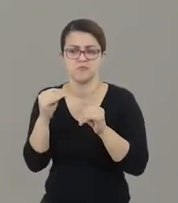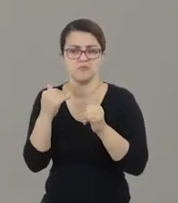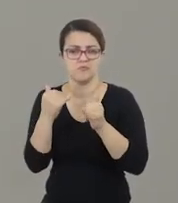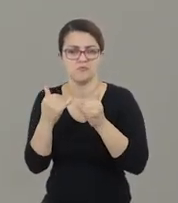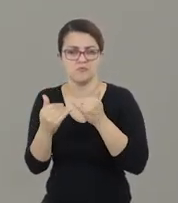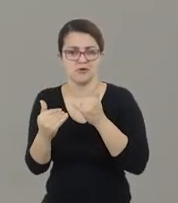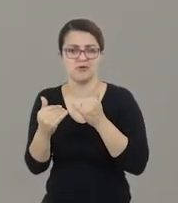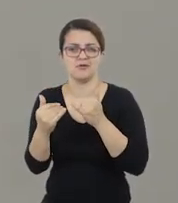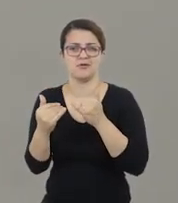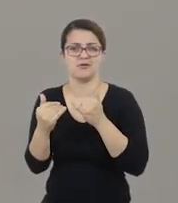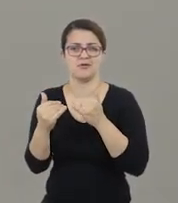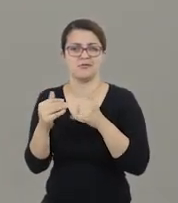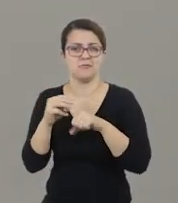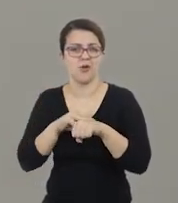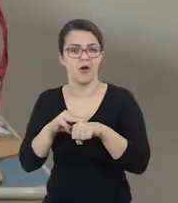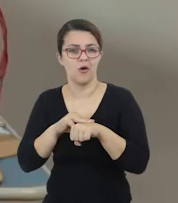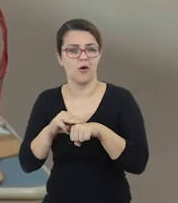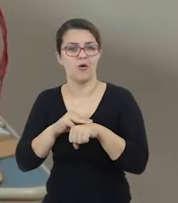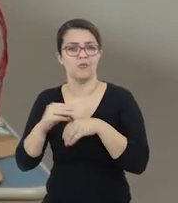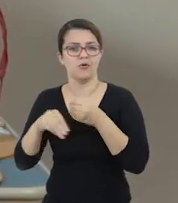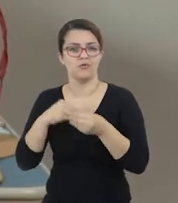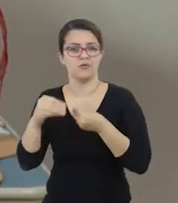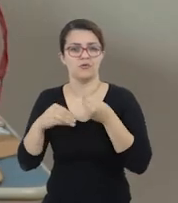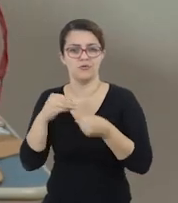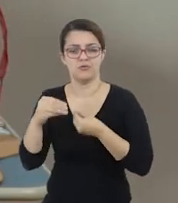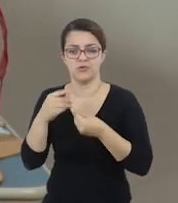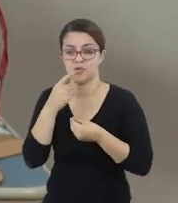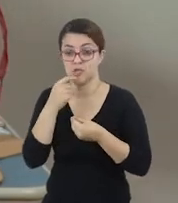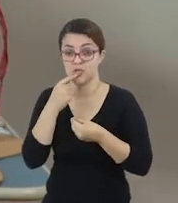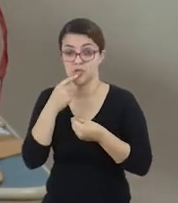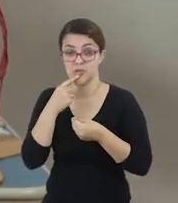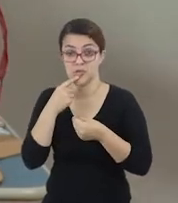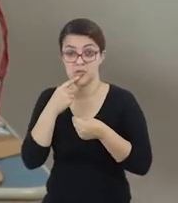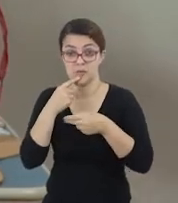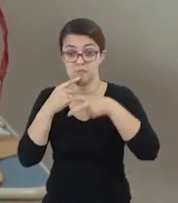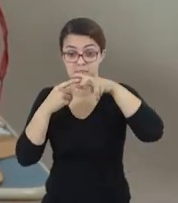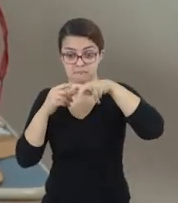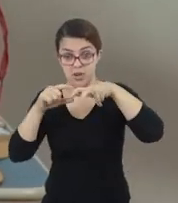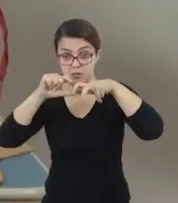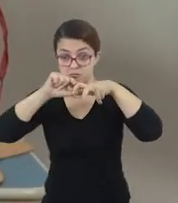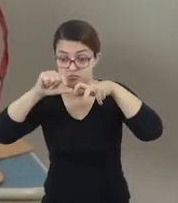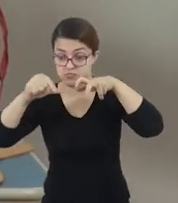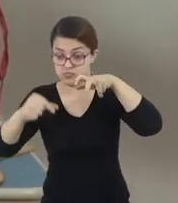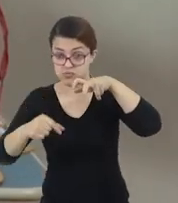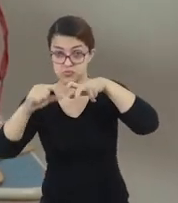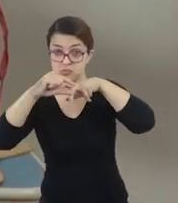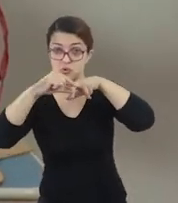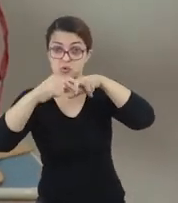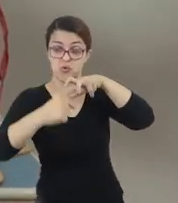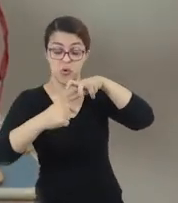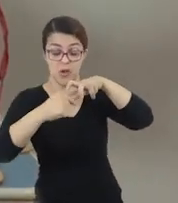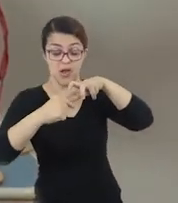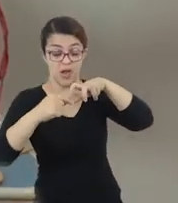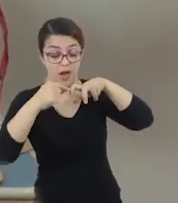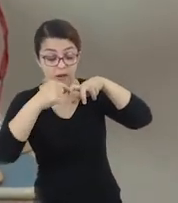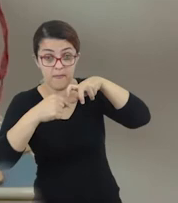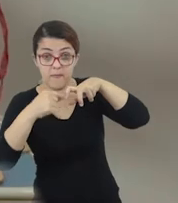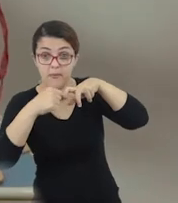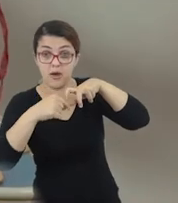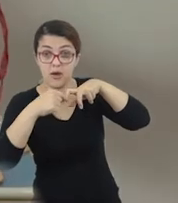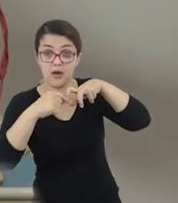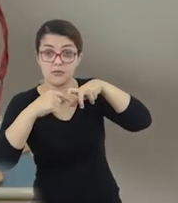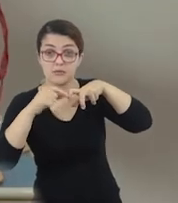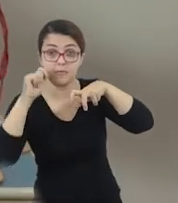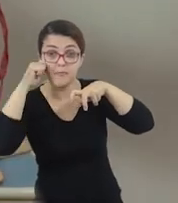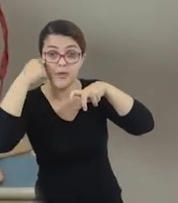ponta do rabo dele é branca, ele tem as pernas muito longas e as patinhas dele são pretas, como se ele tivesse de